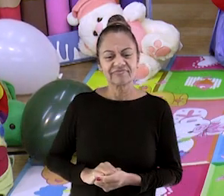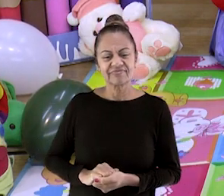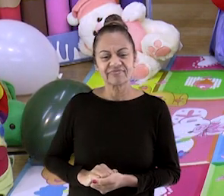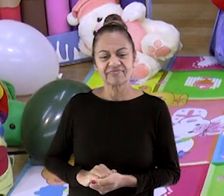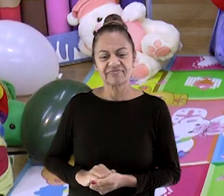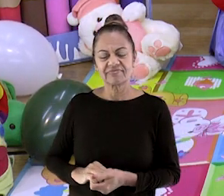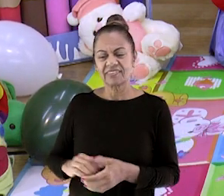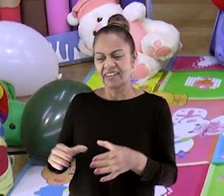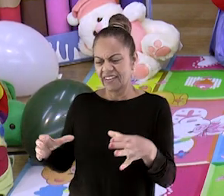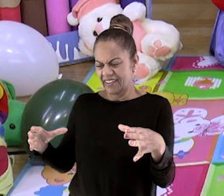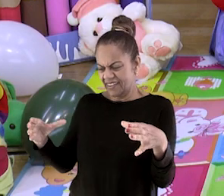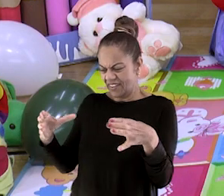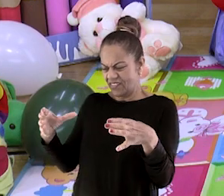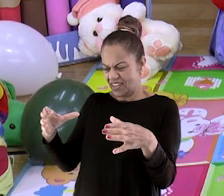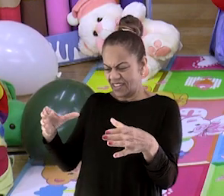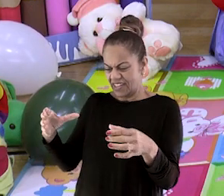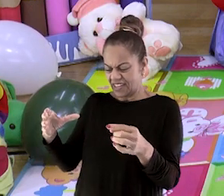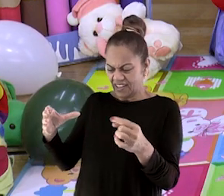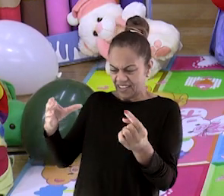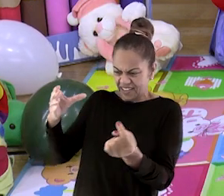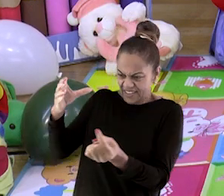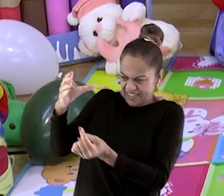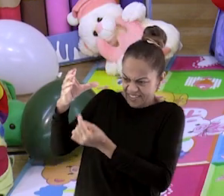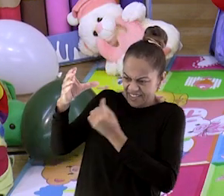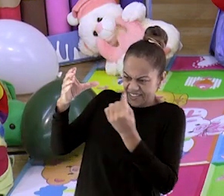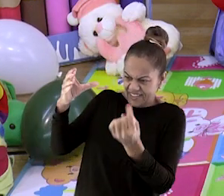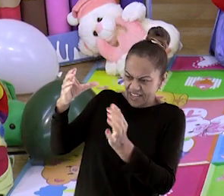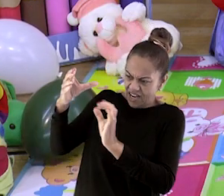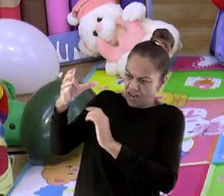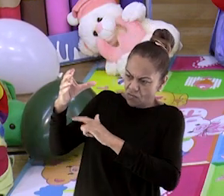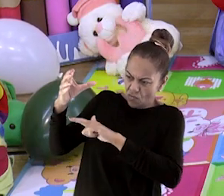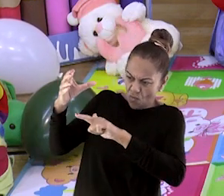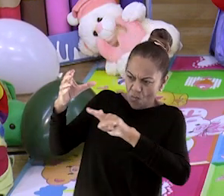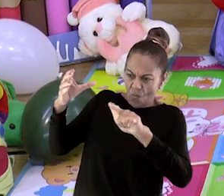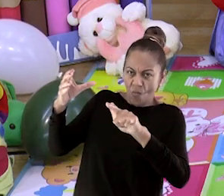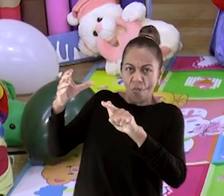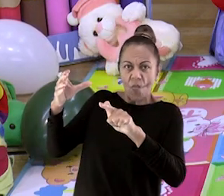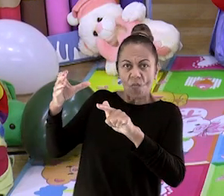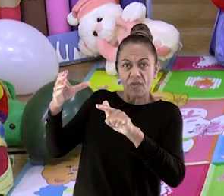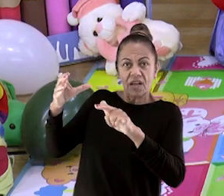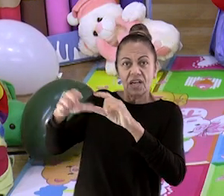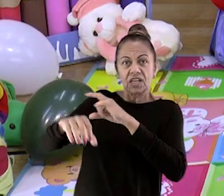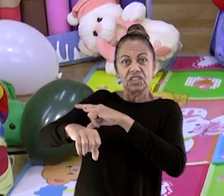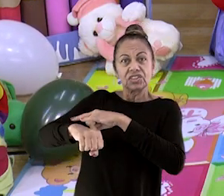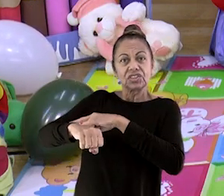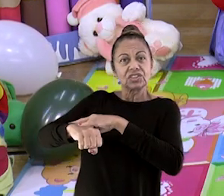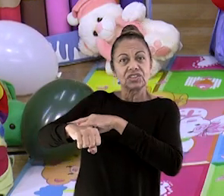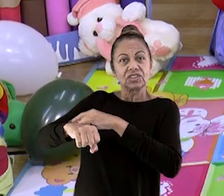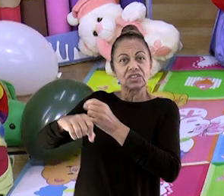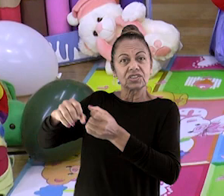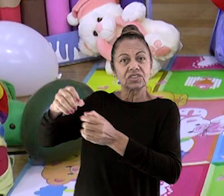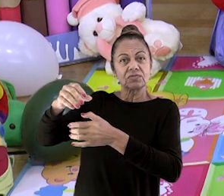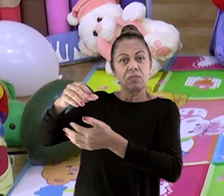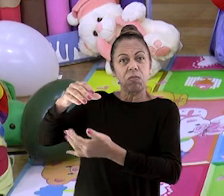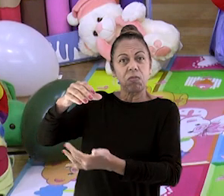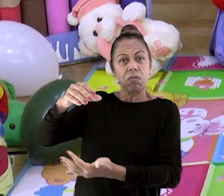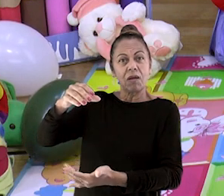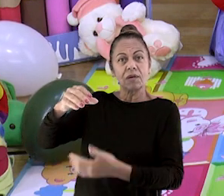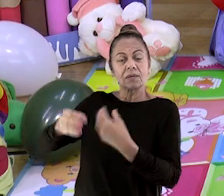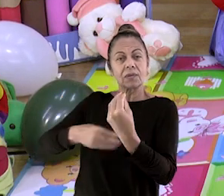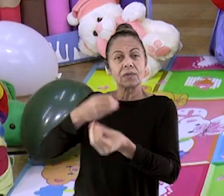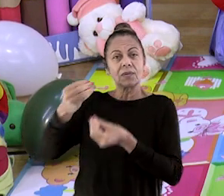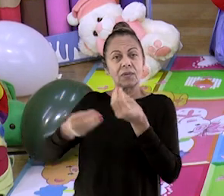um pinico sem fundo o Gigi vai passar tudo no chão